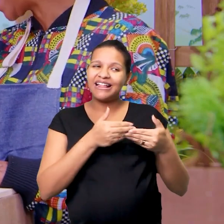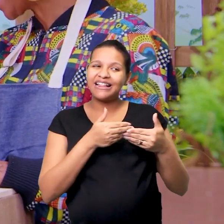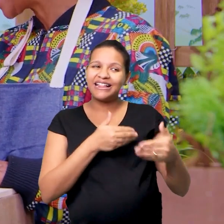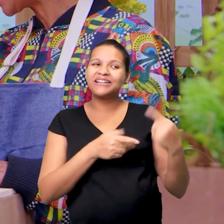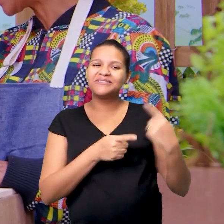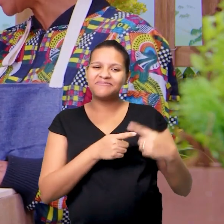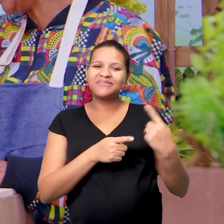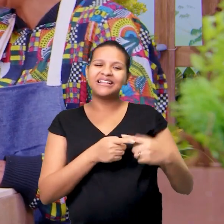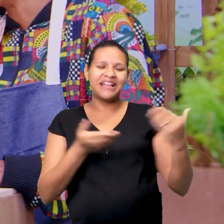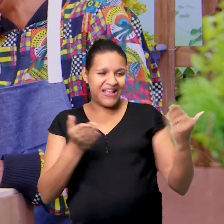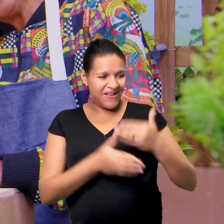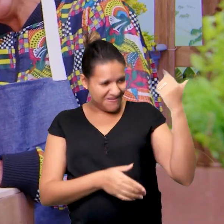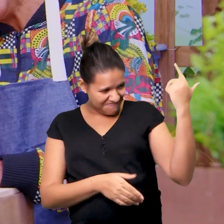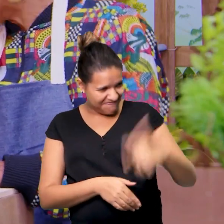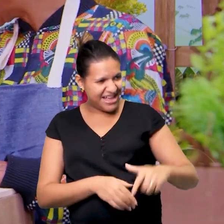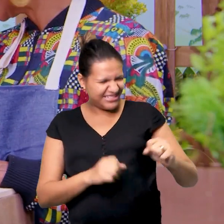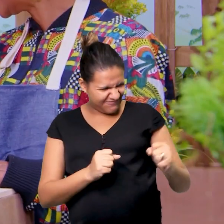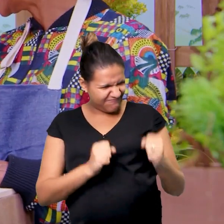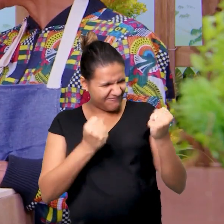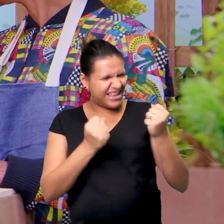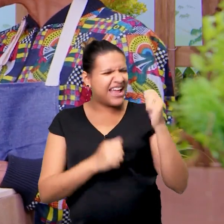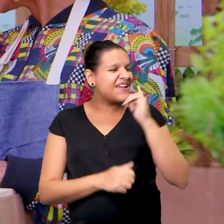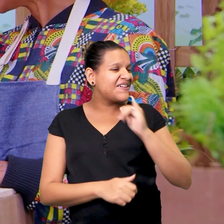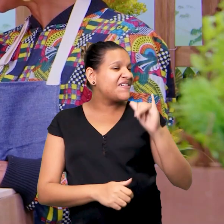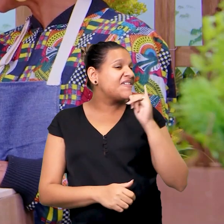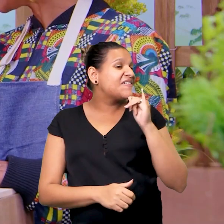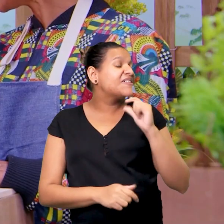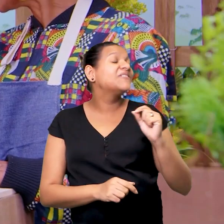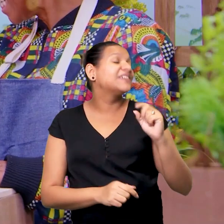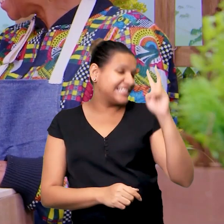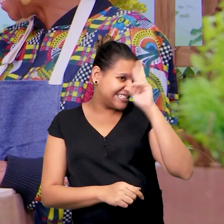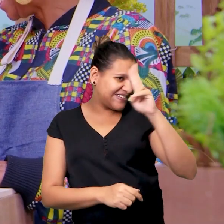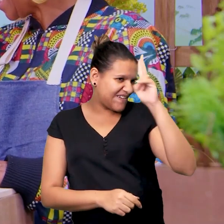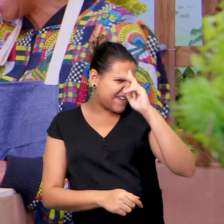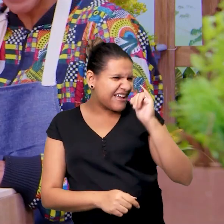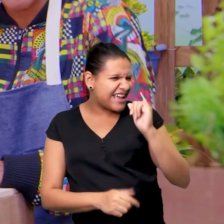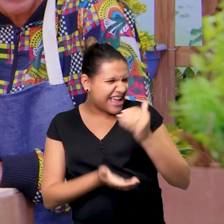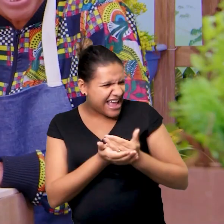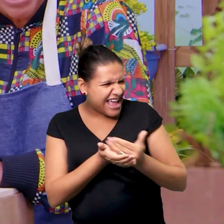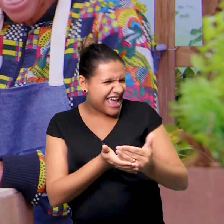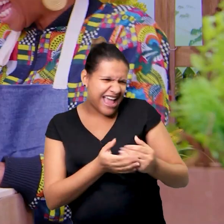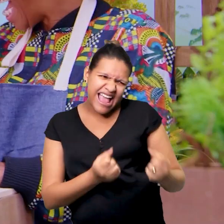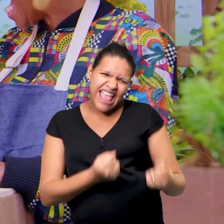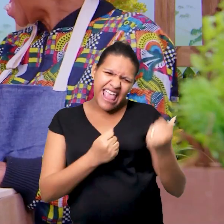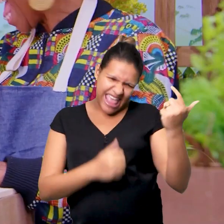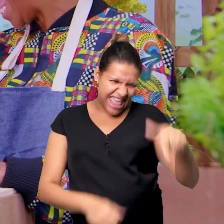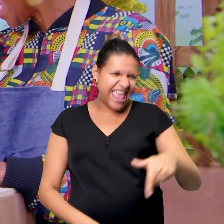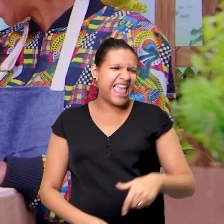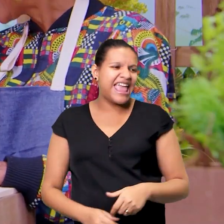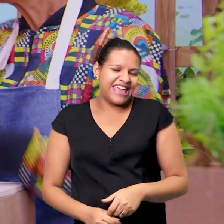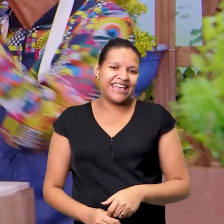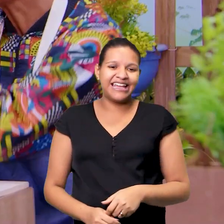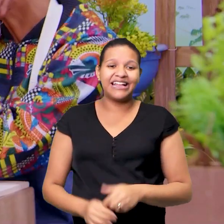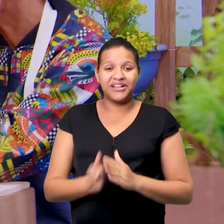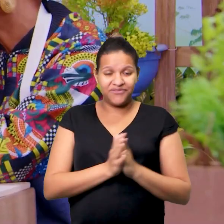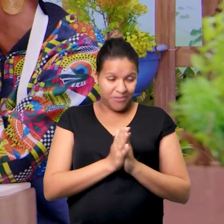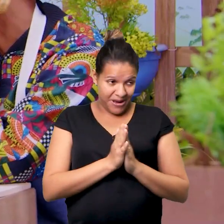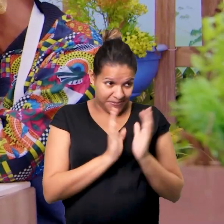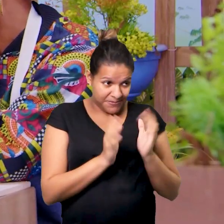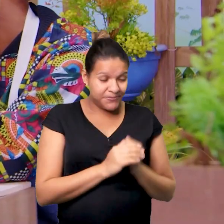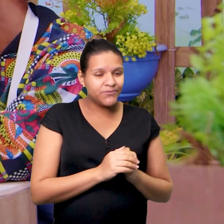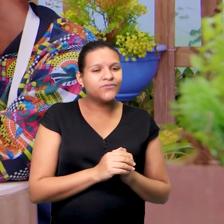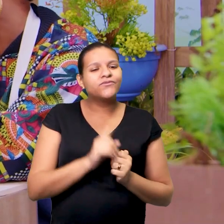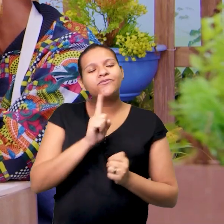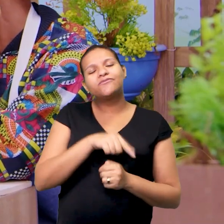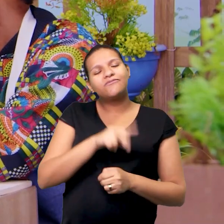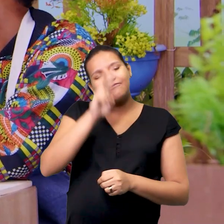Mais uma semente nós vamos plantar! É! É porque a história de hoje já vai começar! Ha, ha, Então vamos lá!